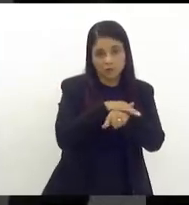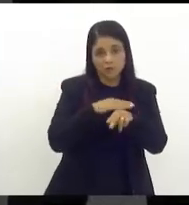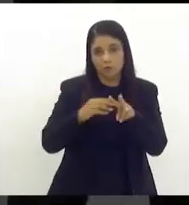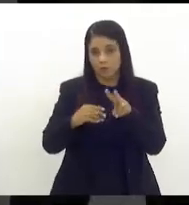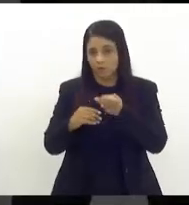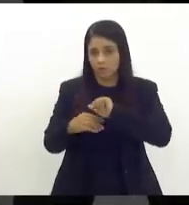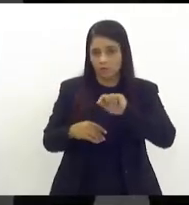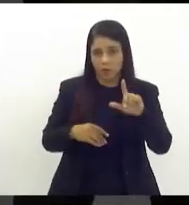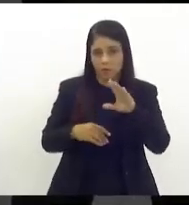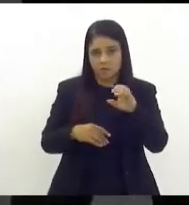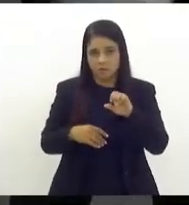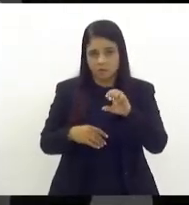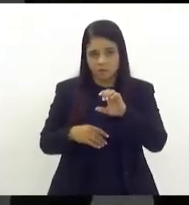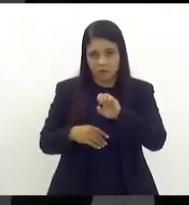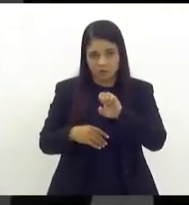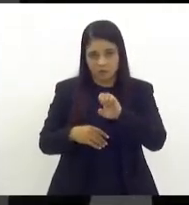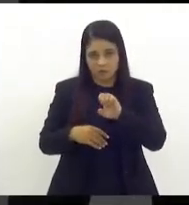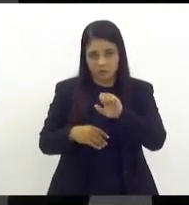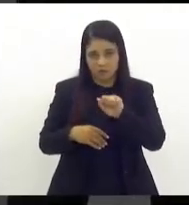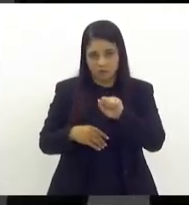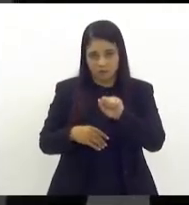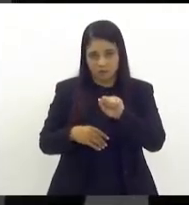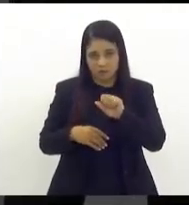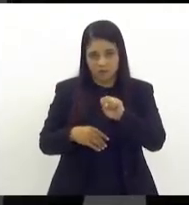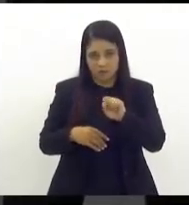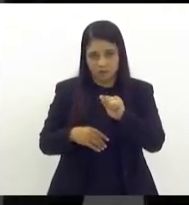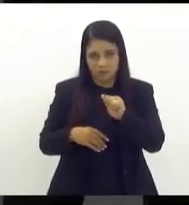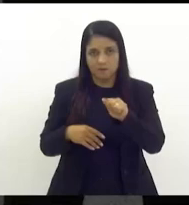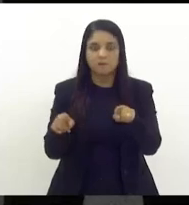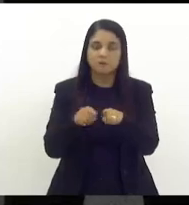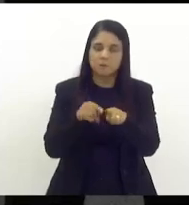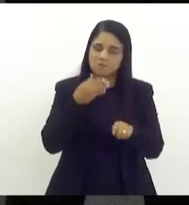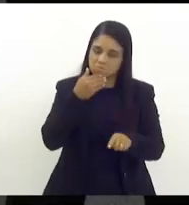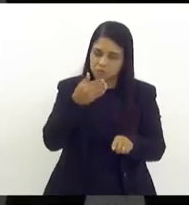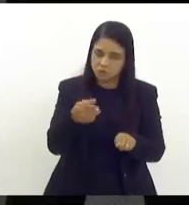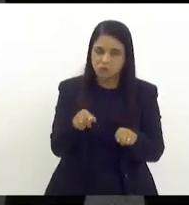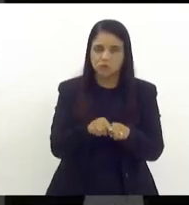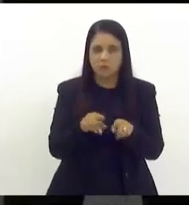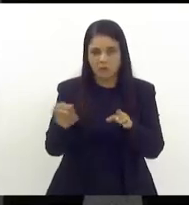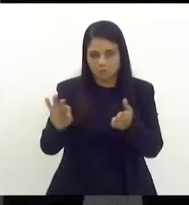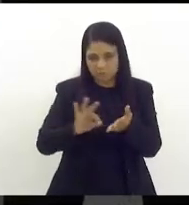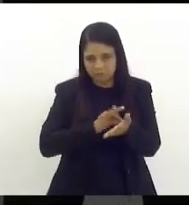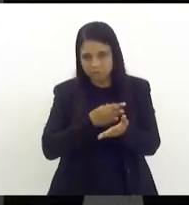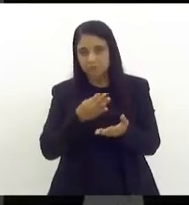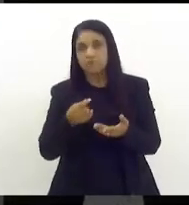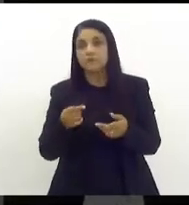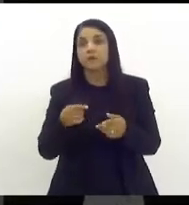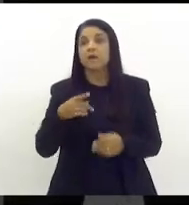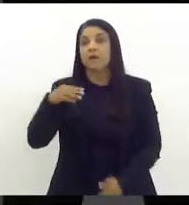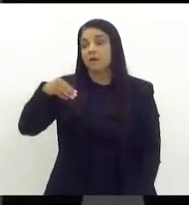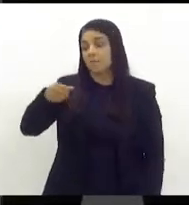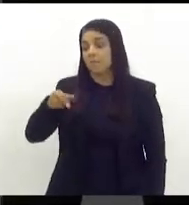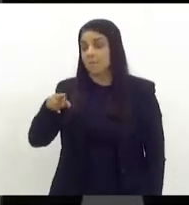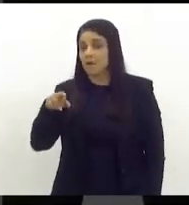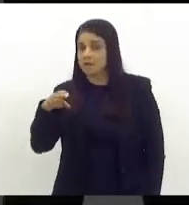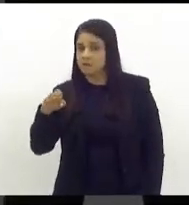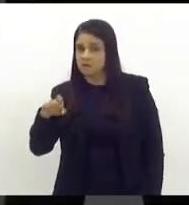vossa excelência também será um subscritor desse pedido então Marcelo Dino